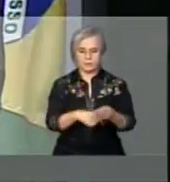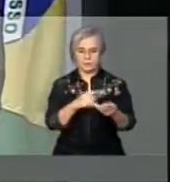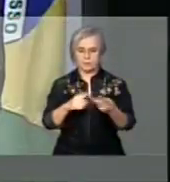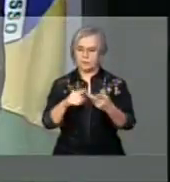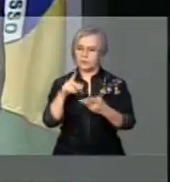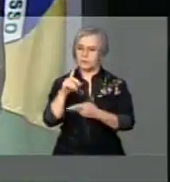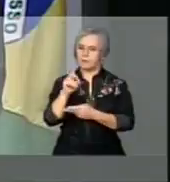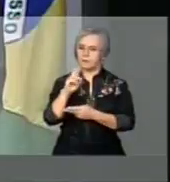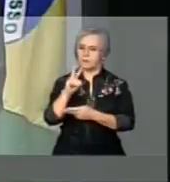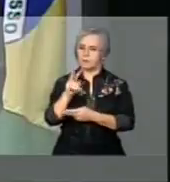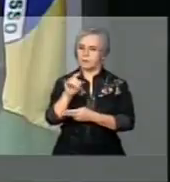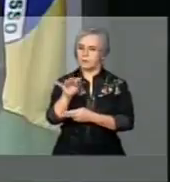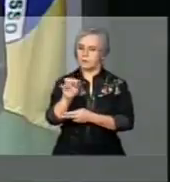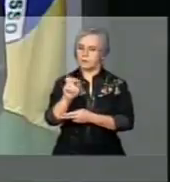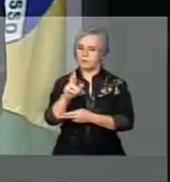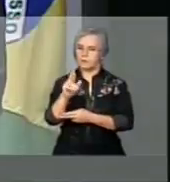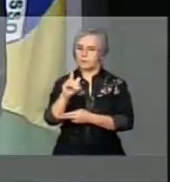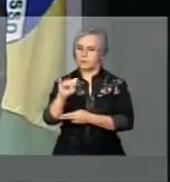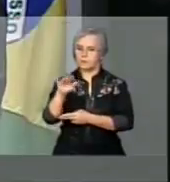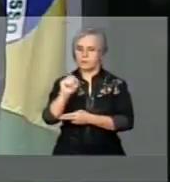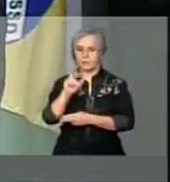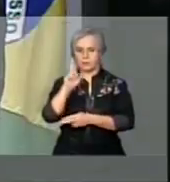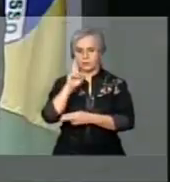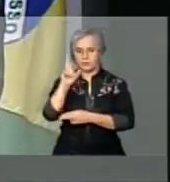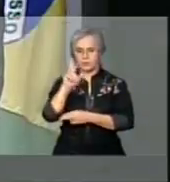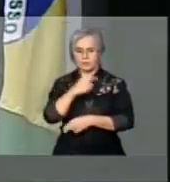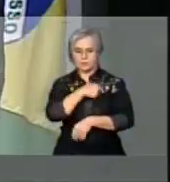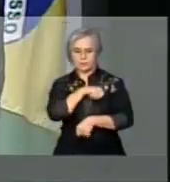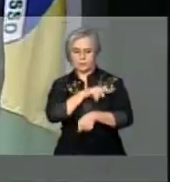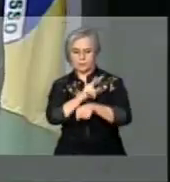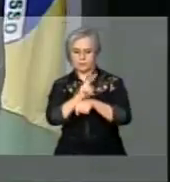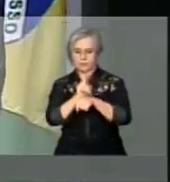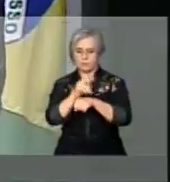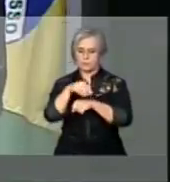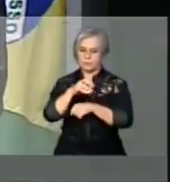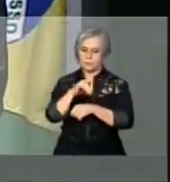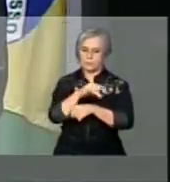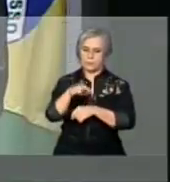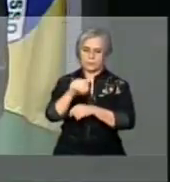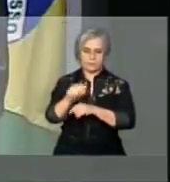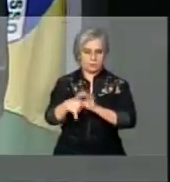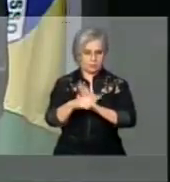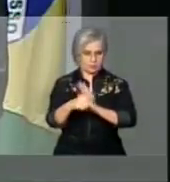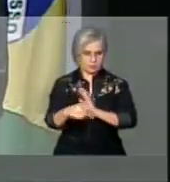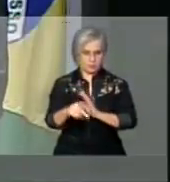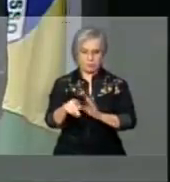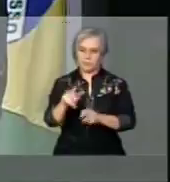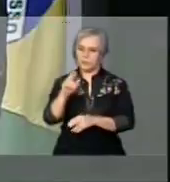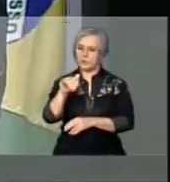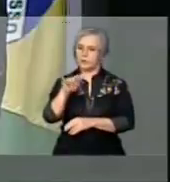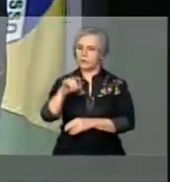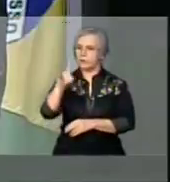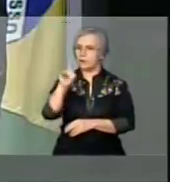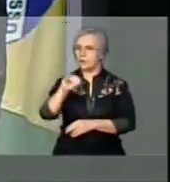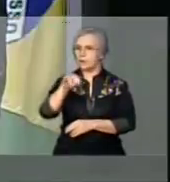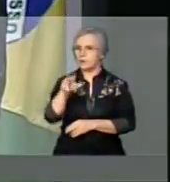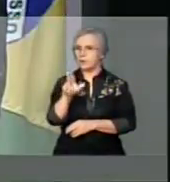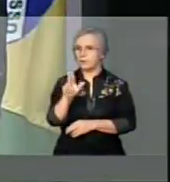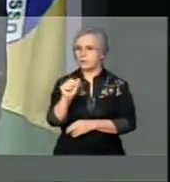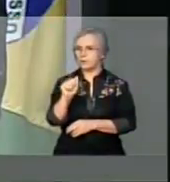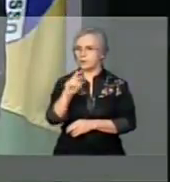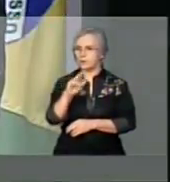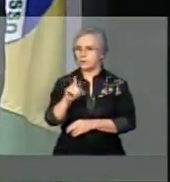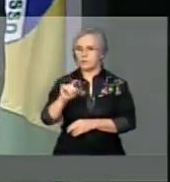Dr. Walter Lins Arcoverde, diretor de Fiscalização Minerária do DNPM, e o senhor Renato Juarez